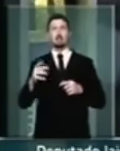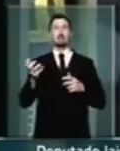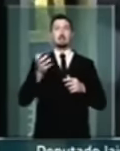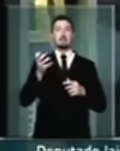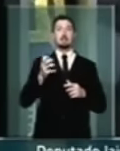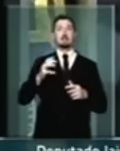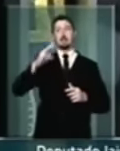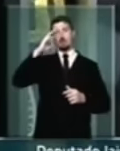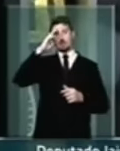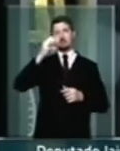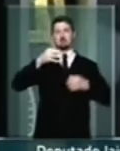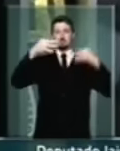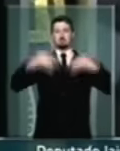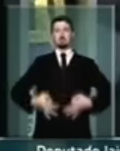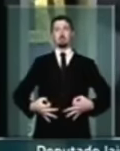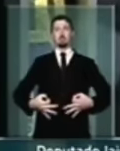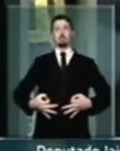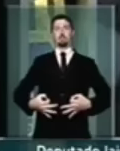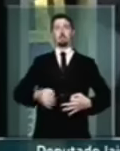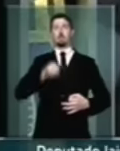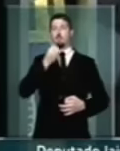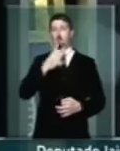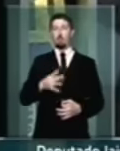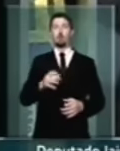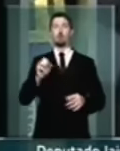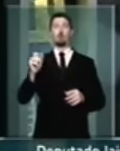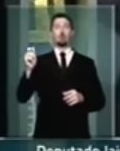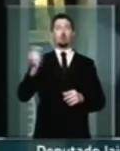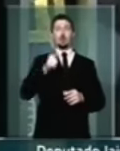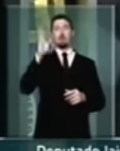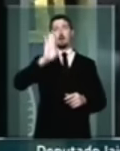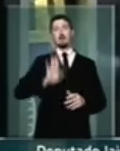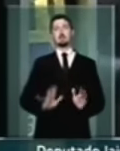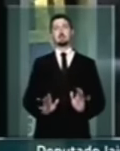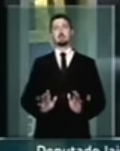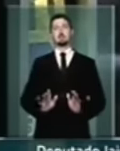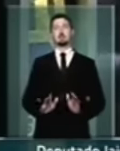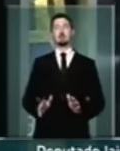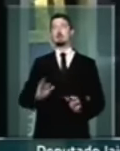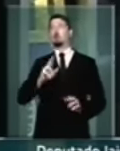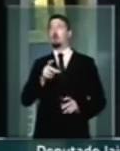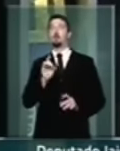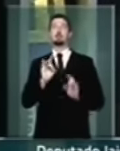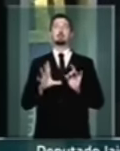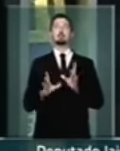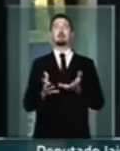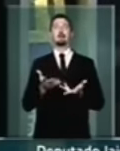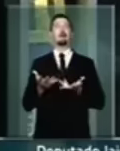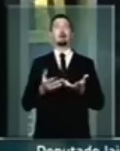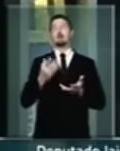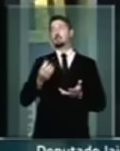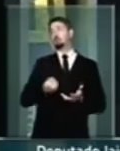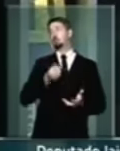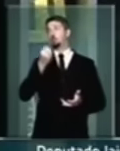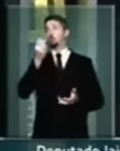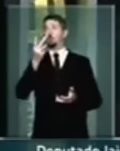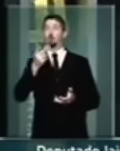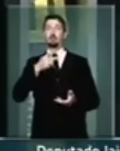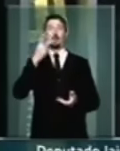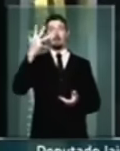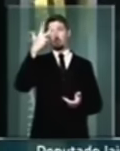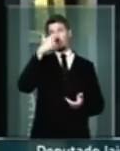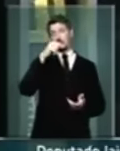Armadas dignas, à altura do que é o nosso país. Não basta apenas um discurso aqui,